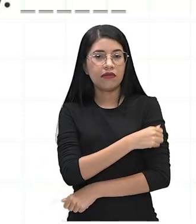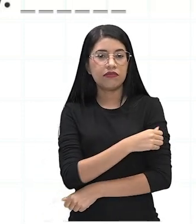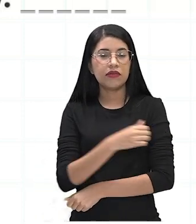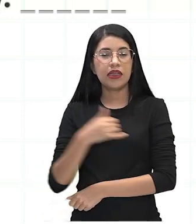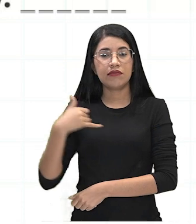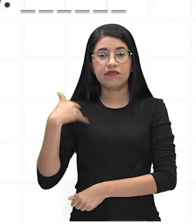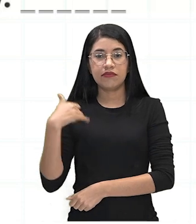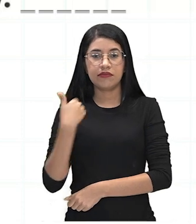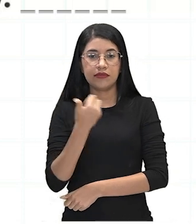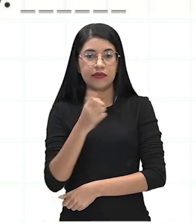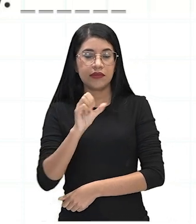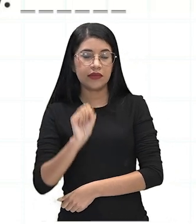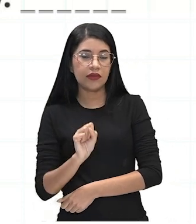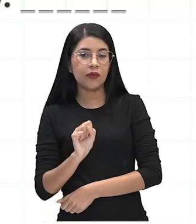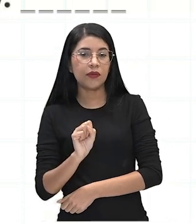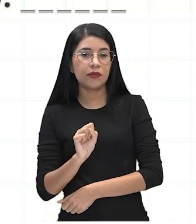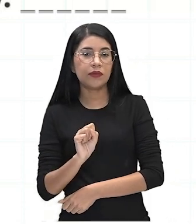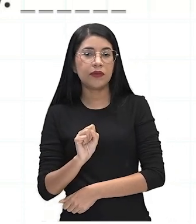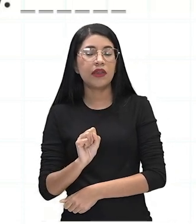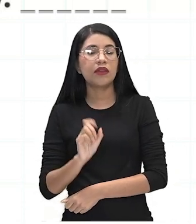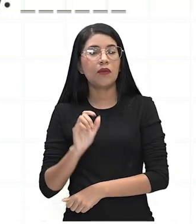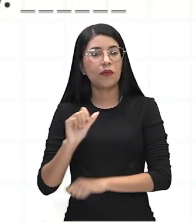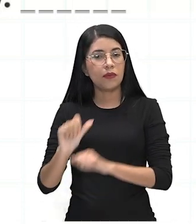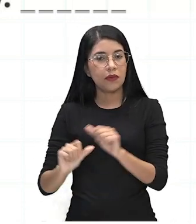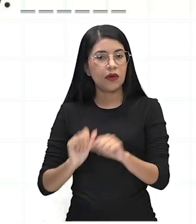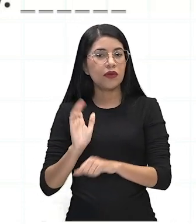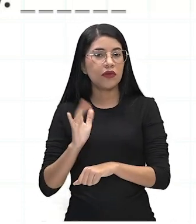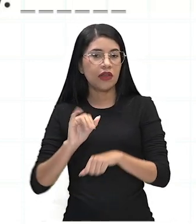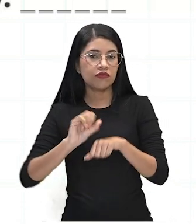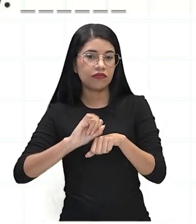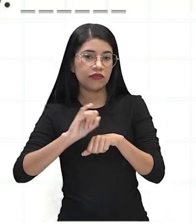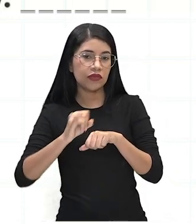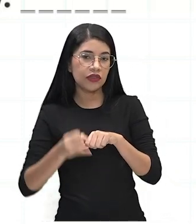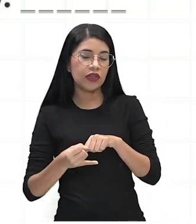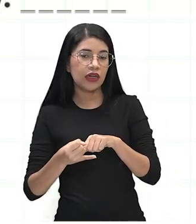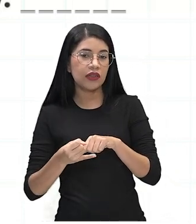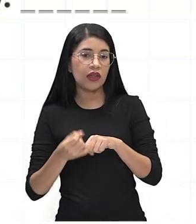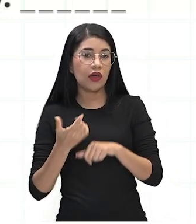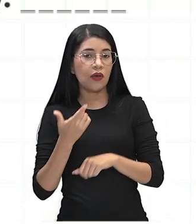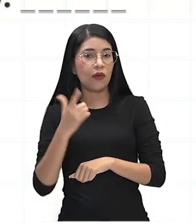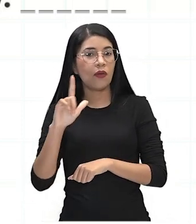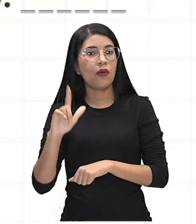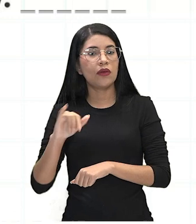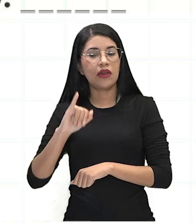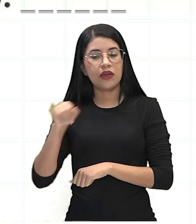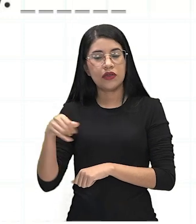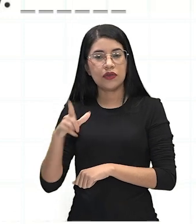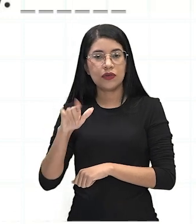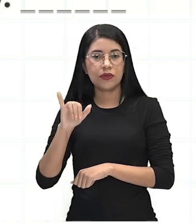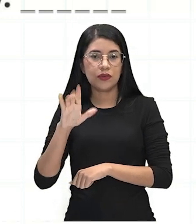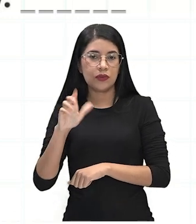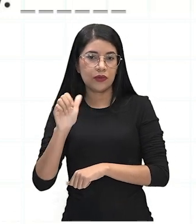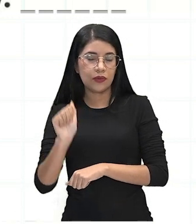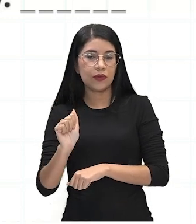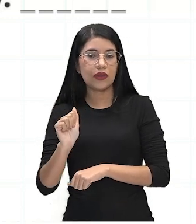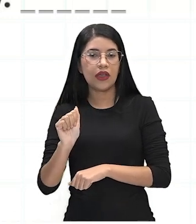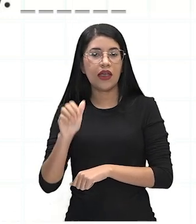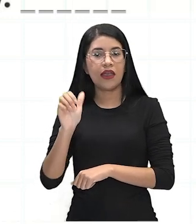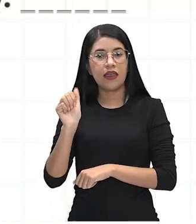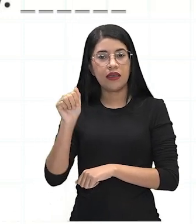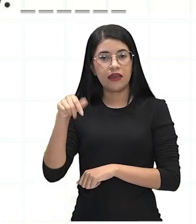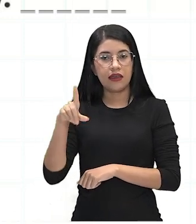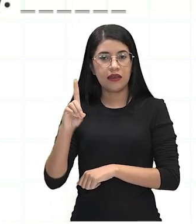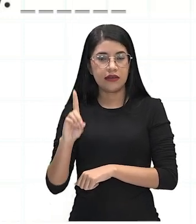anos. Agora, eu já mudei aqui o sujeito, tá bom? Eu tô falando de Julia and Solomon, duas